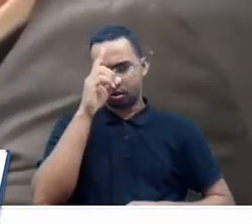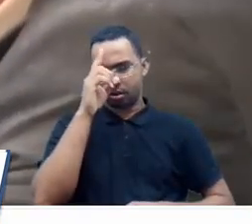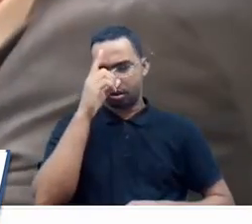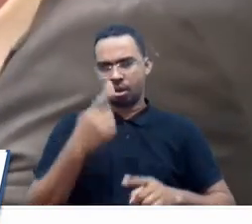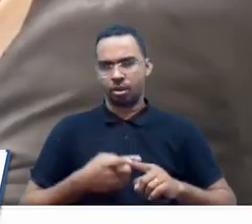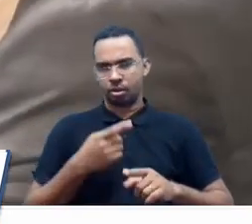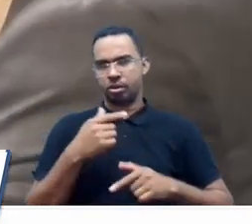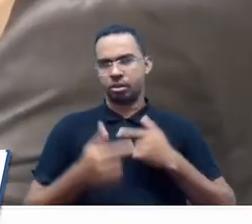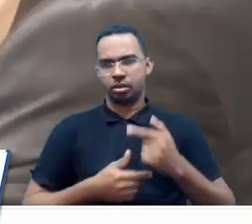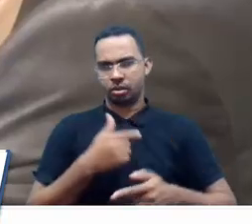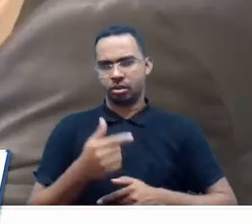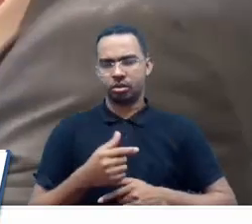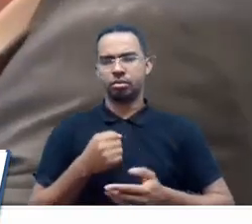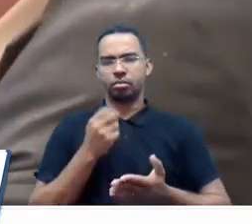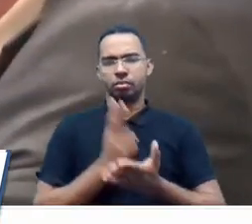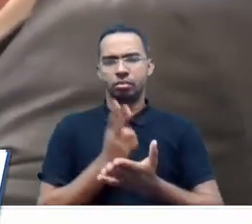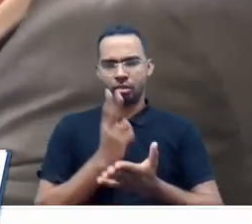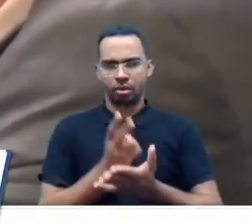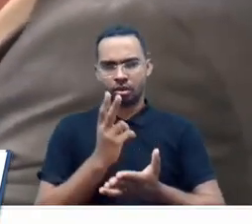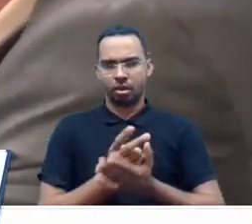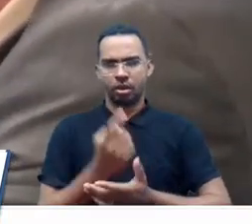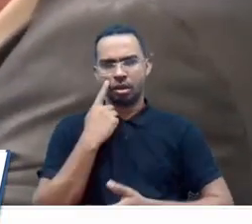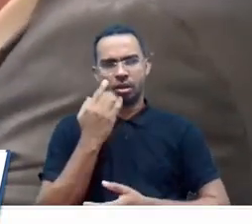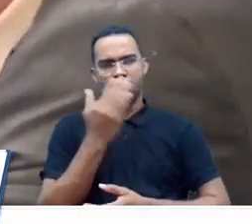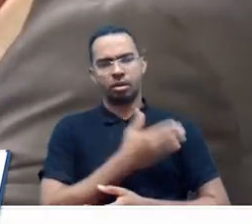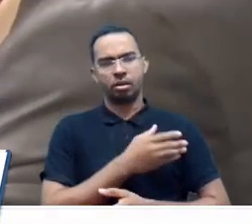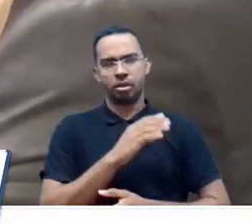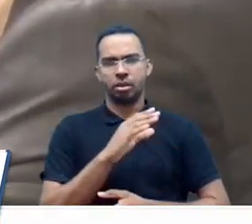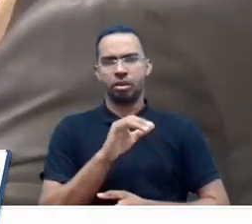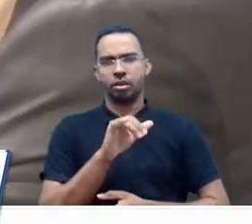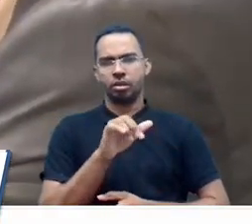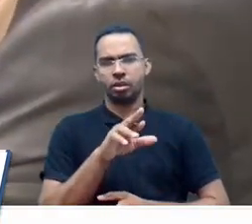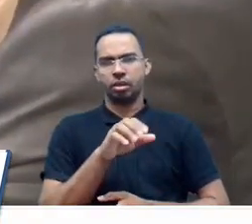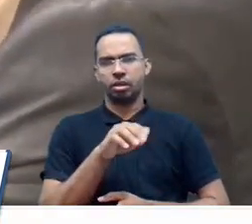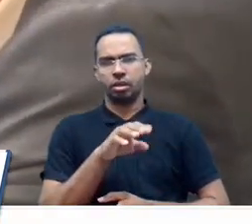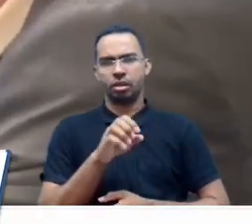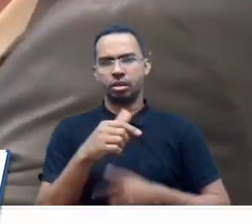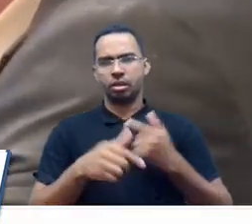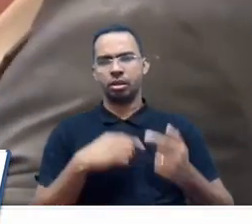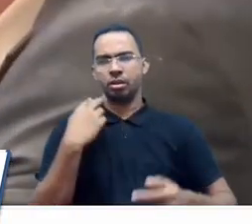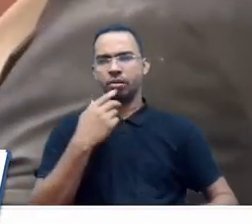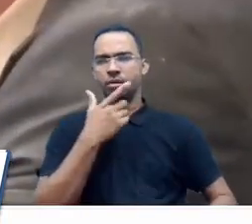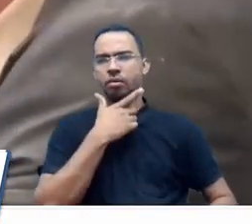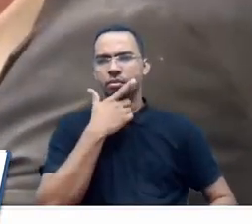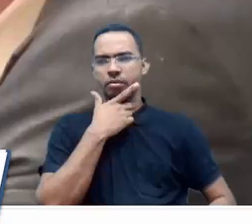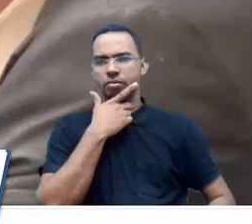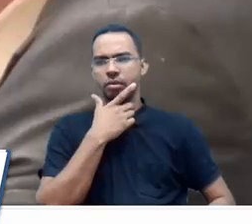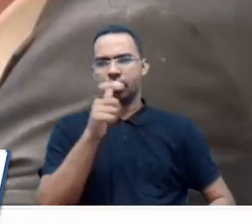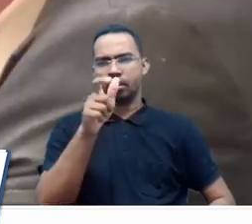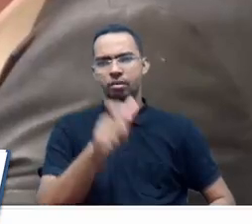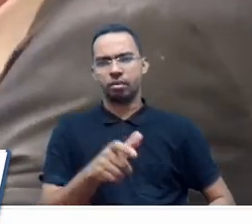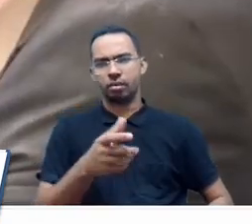trabalha incansavelmente. Aí você vai no Cirineu, que trabalha com o vereador Gilson Pelizaro, um cara fantástico,